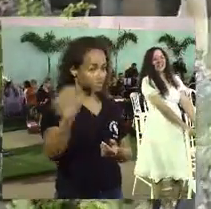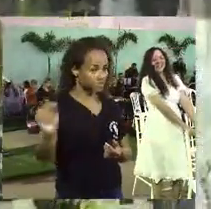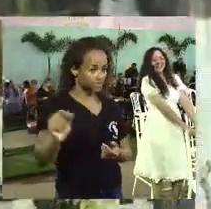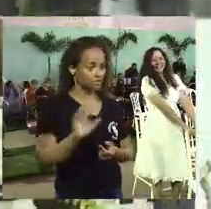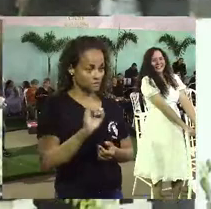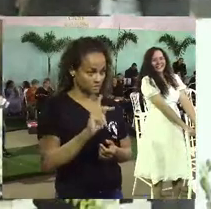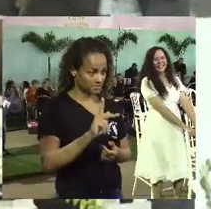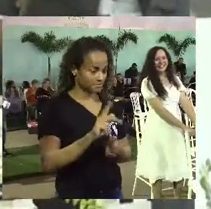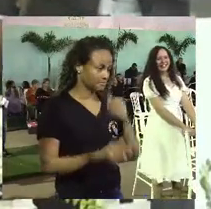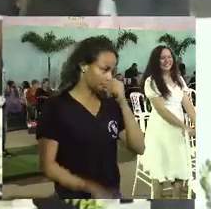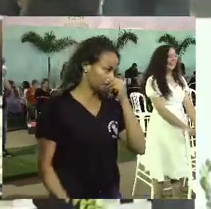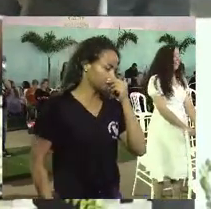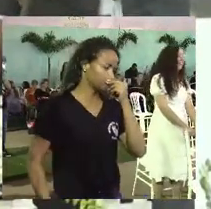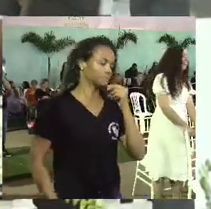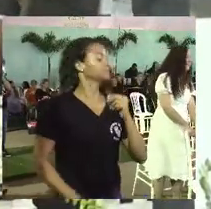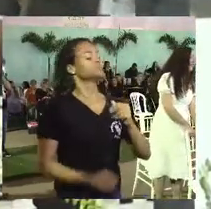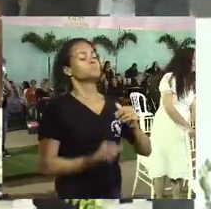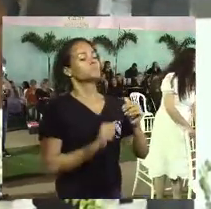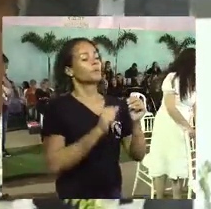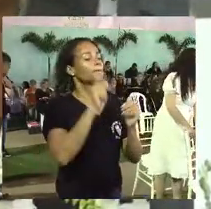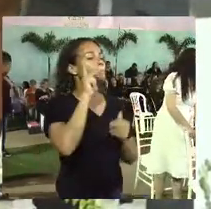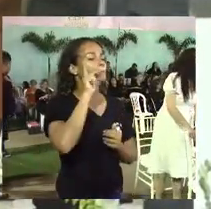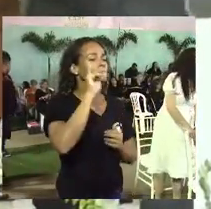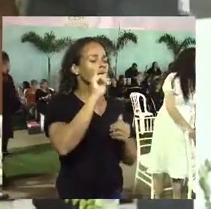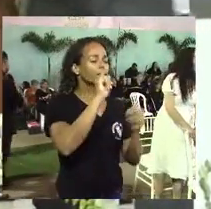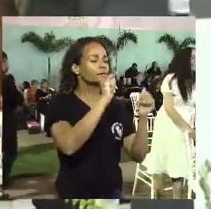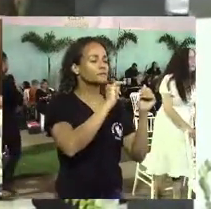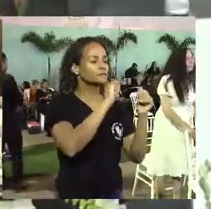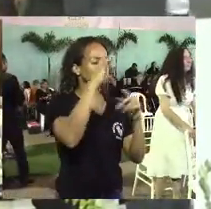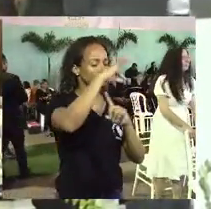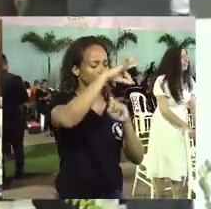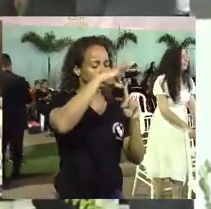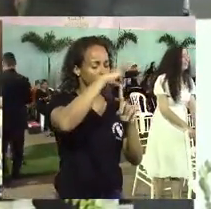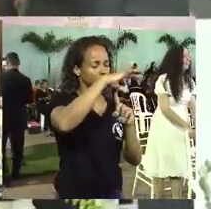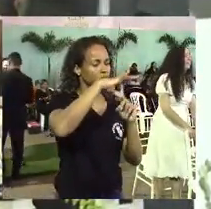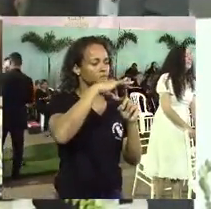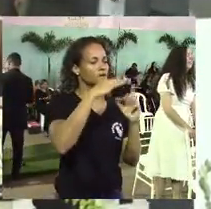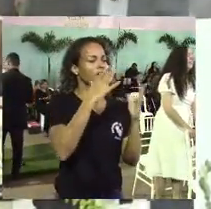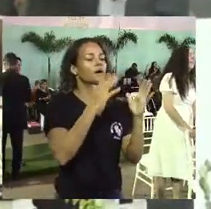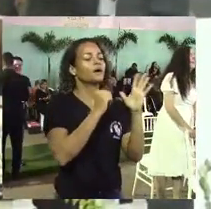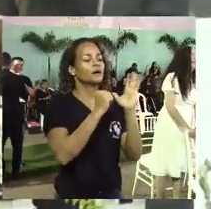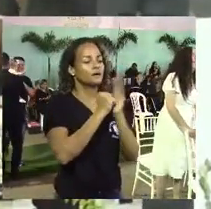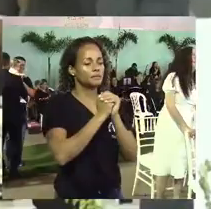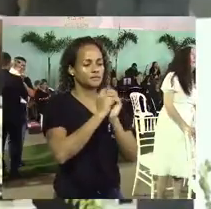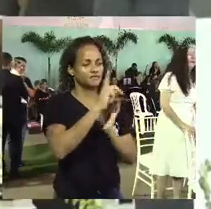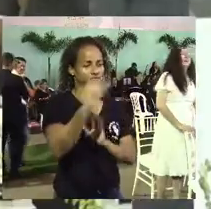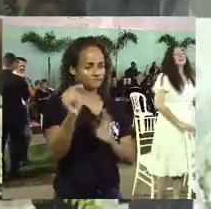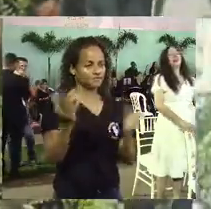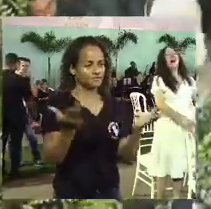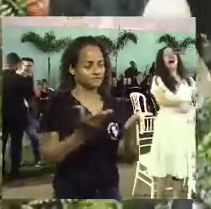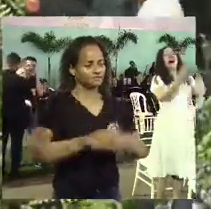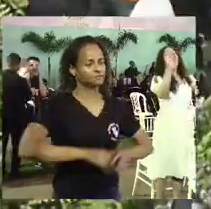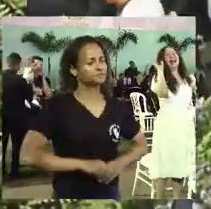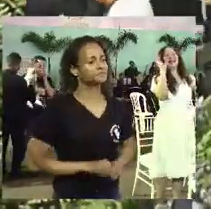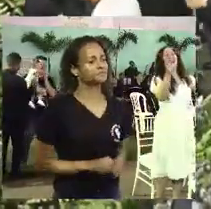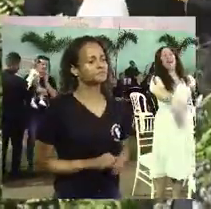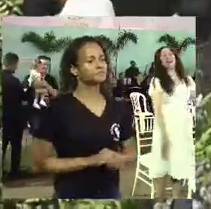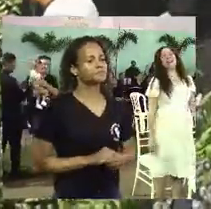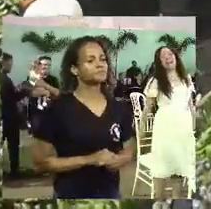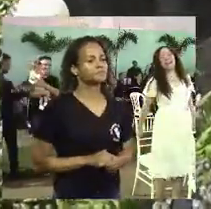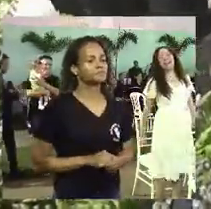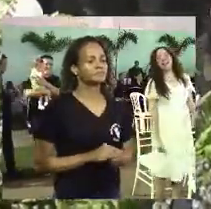queimando pneu Em Nome do Pai Jesus Cristo dois espíritos vai buscar as almas agora